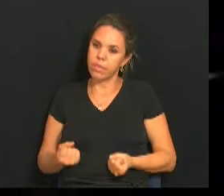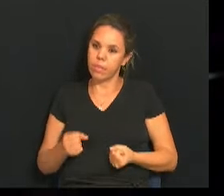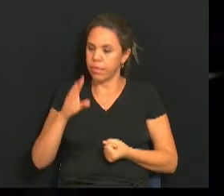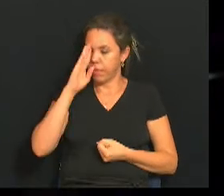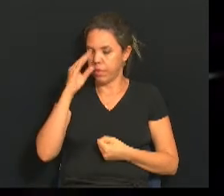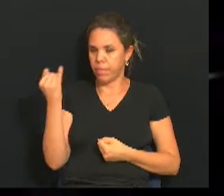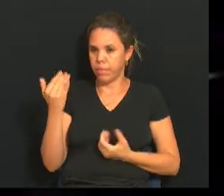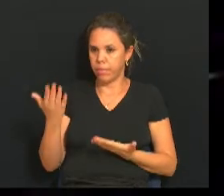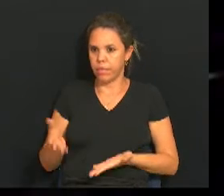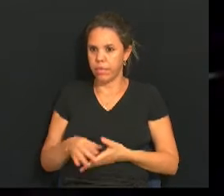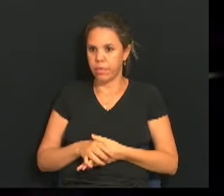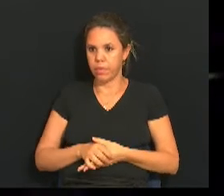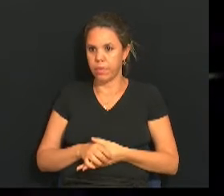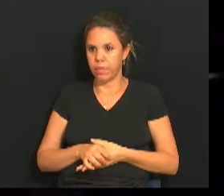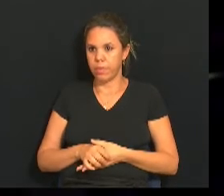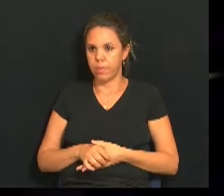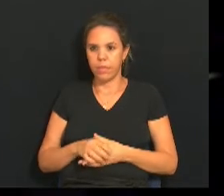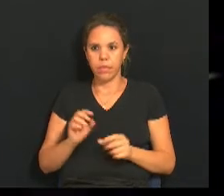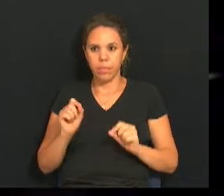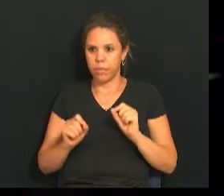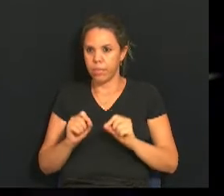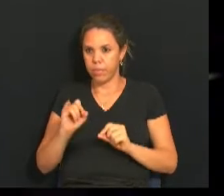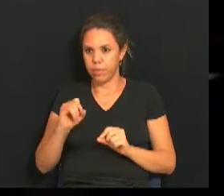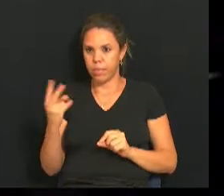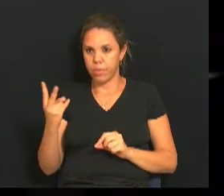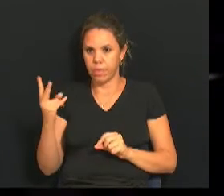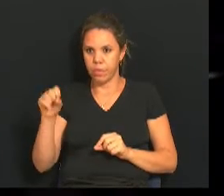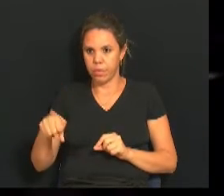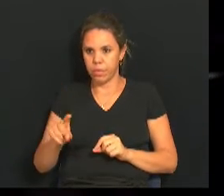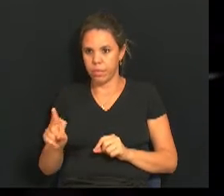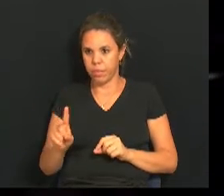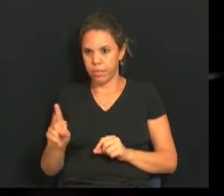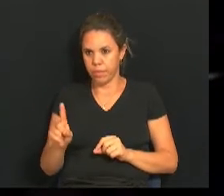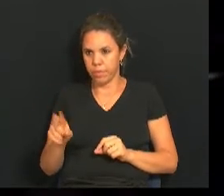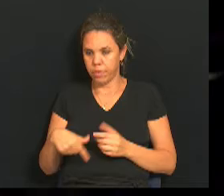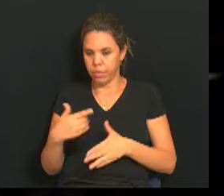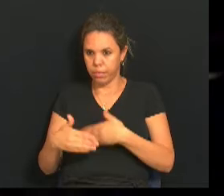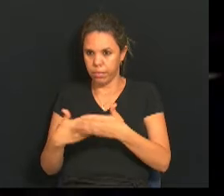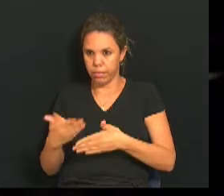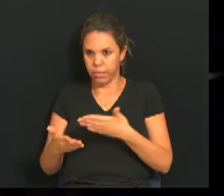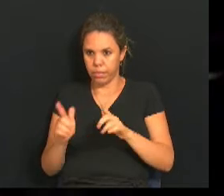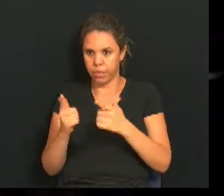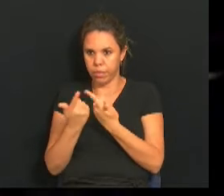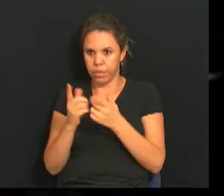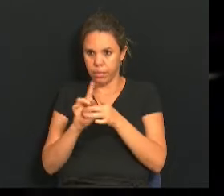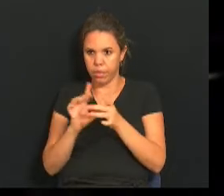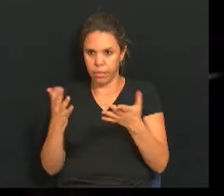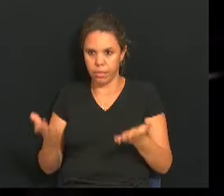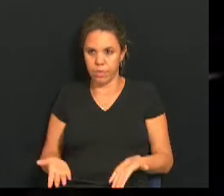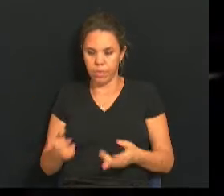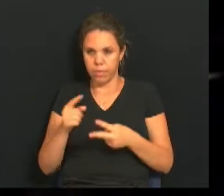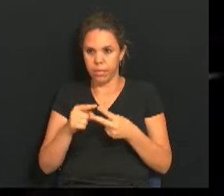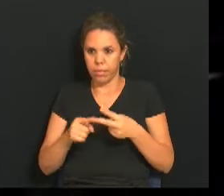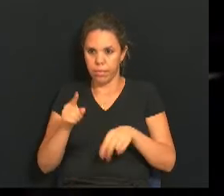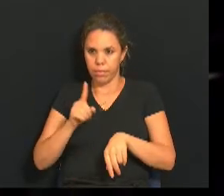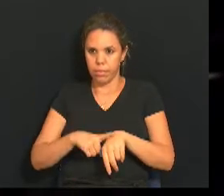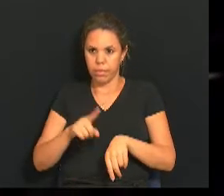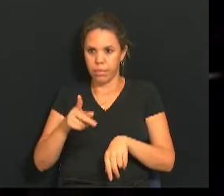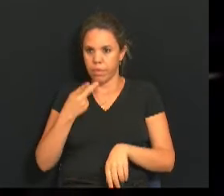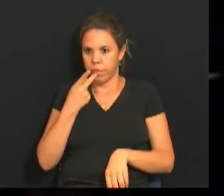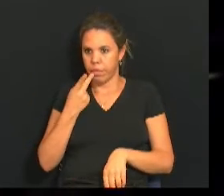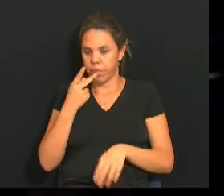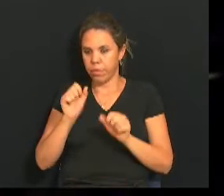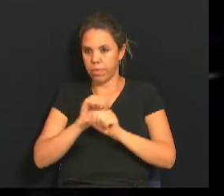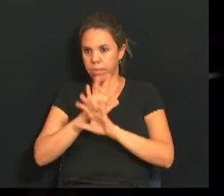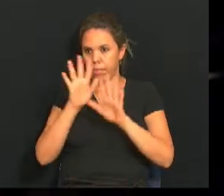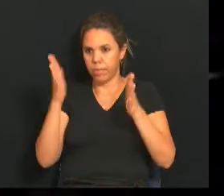aí, no sentido de que se é um valor ou não os processos de gestão democrática. Nesses 2 momentos que eu citei, ficou claro